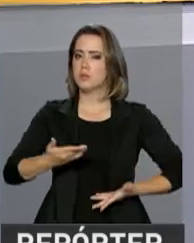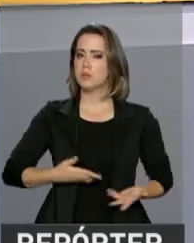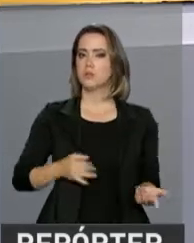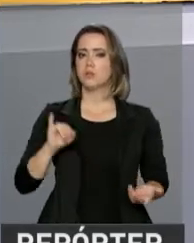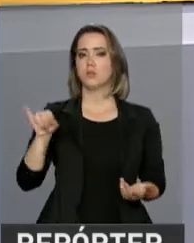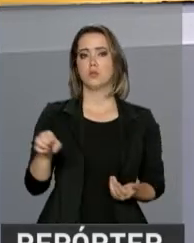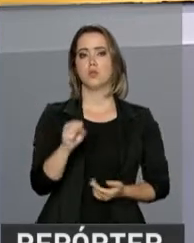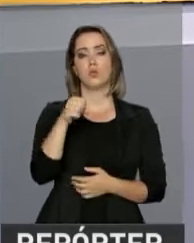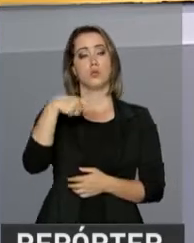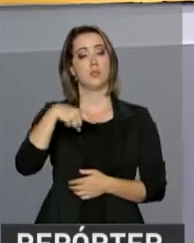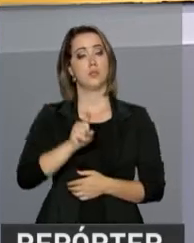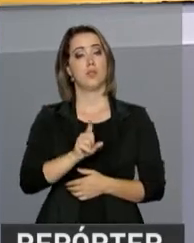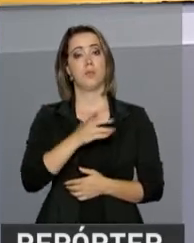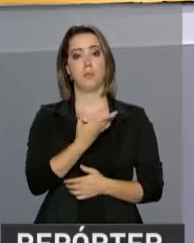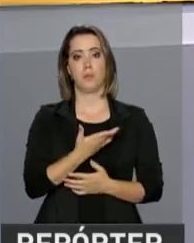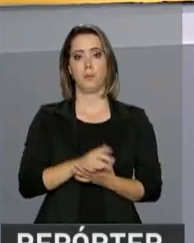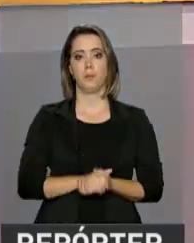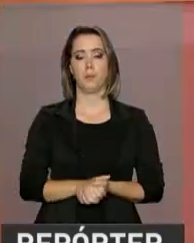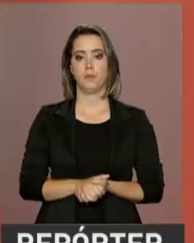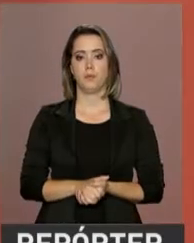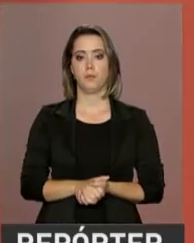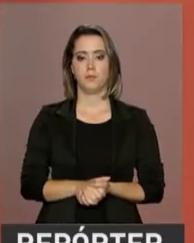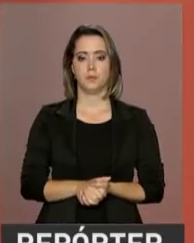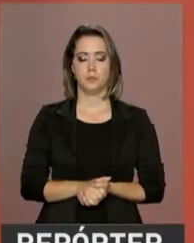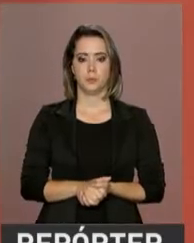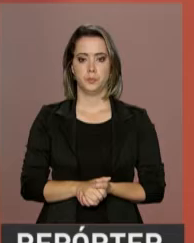reportagem de josé luiz filho